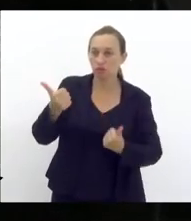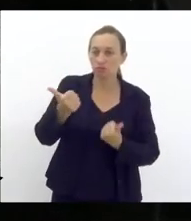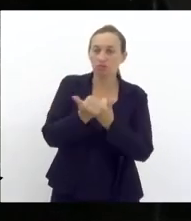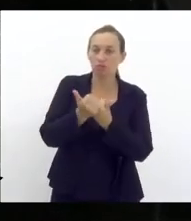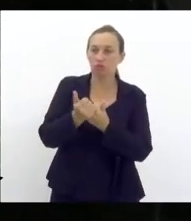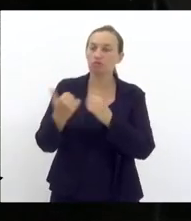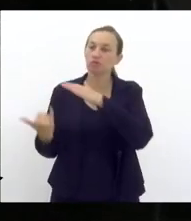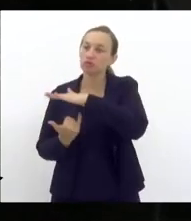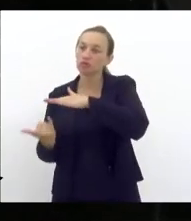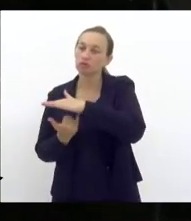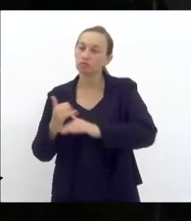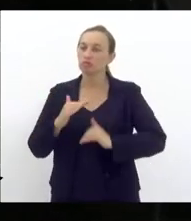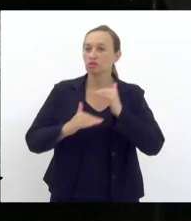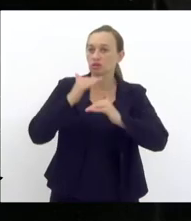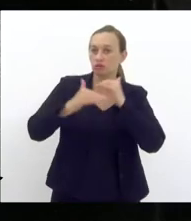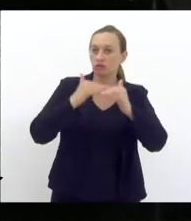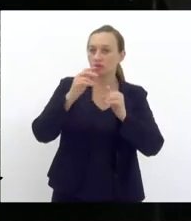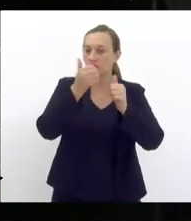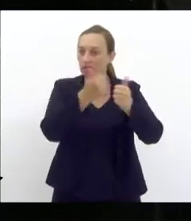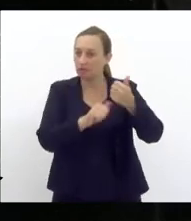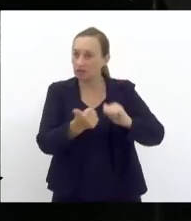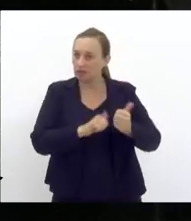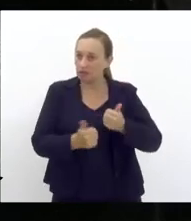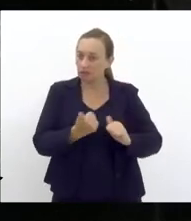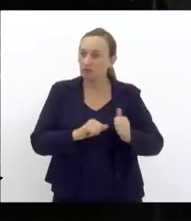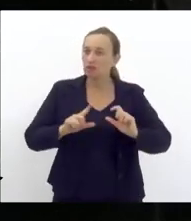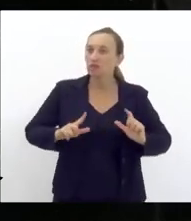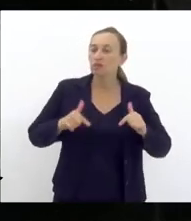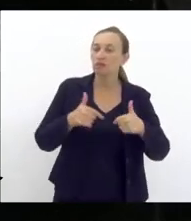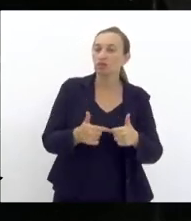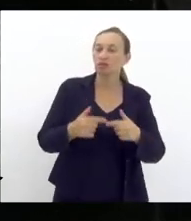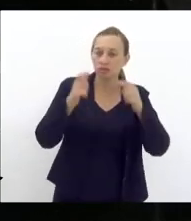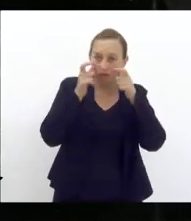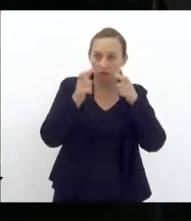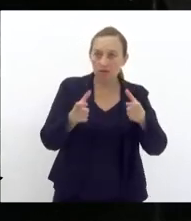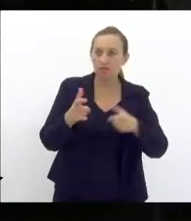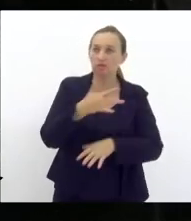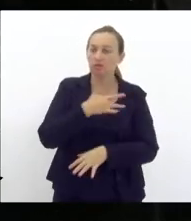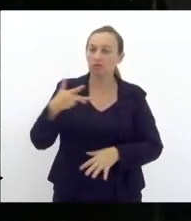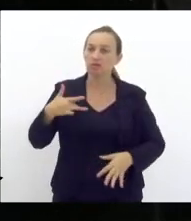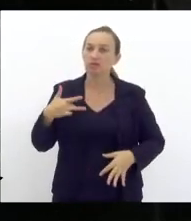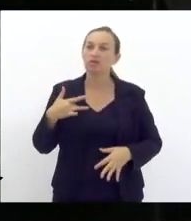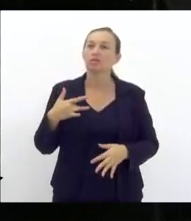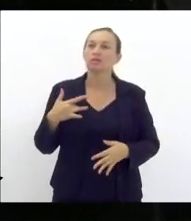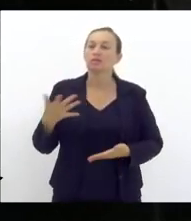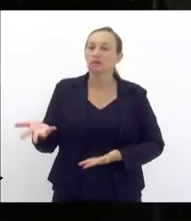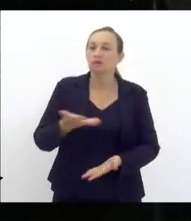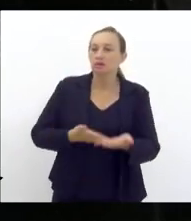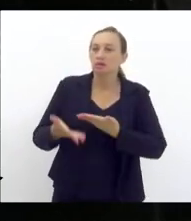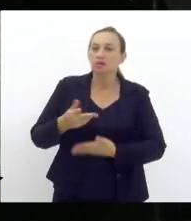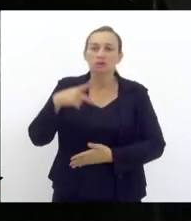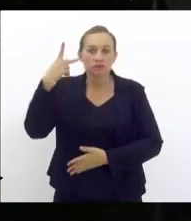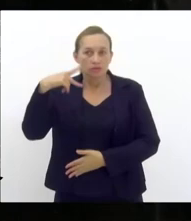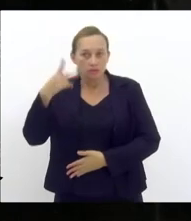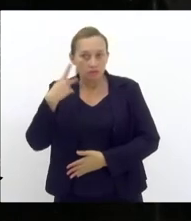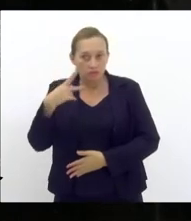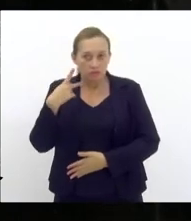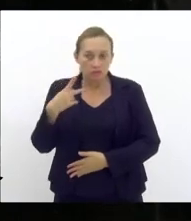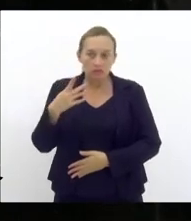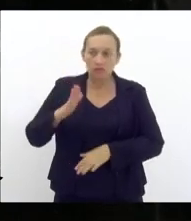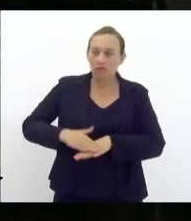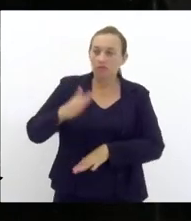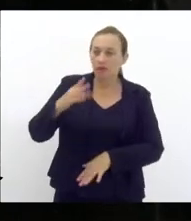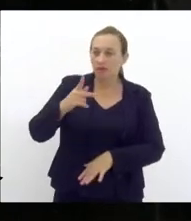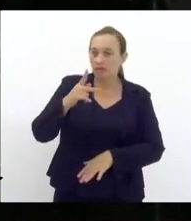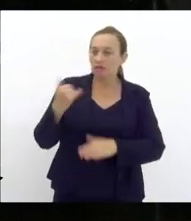institucional no desenvolvimento e avaliação das ações de atenção à saúde com a participação de parlamentares e demais